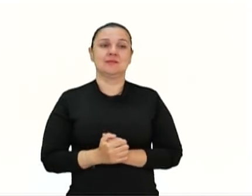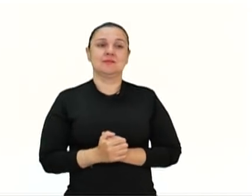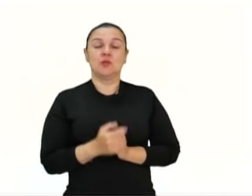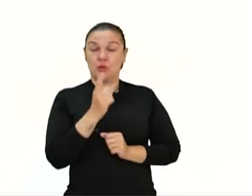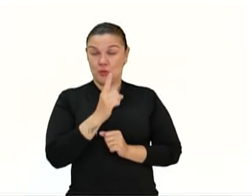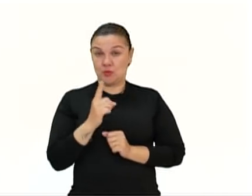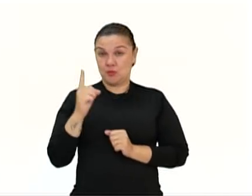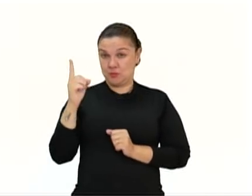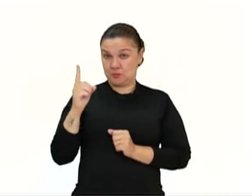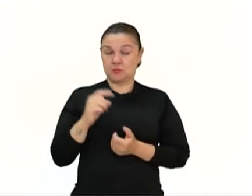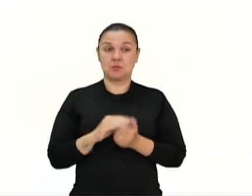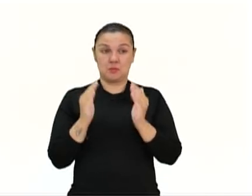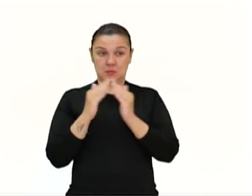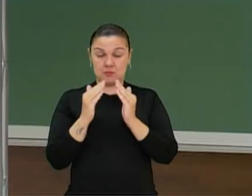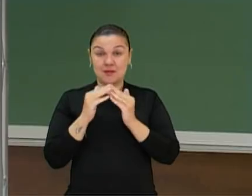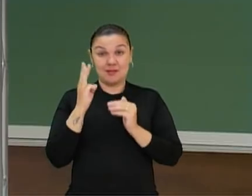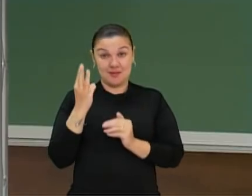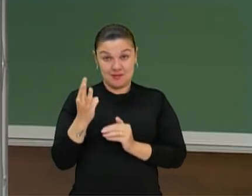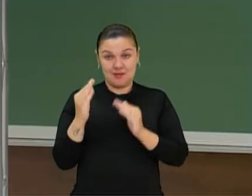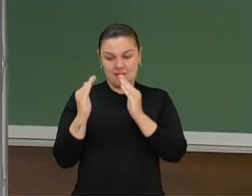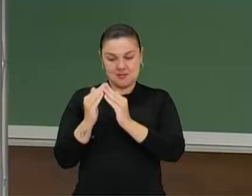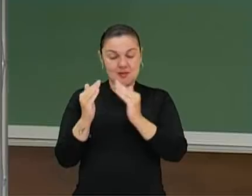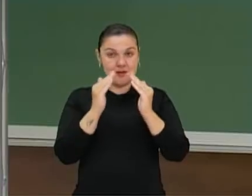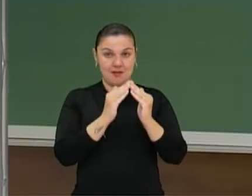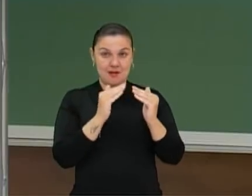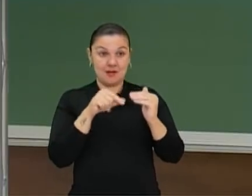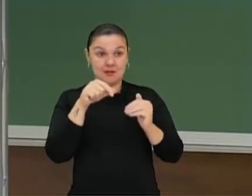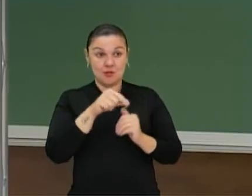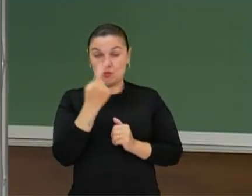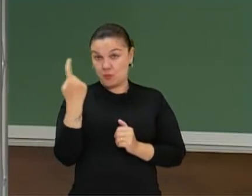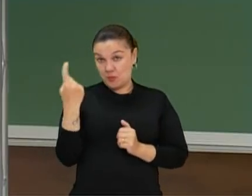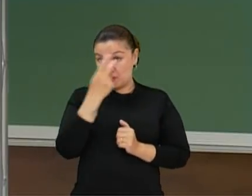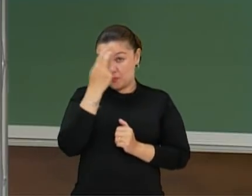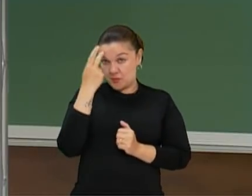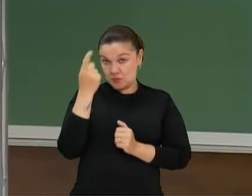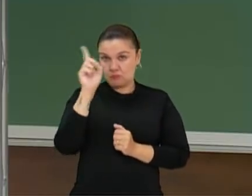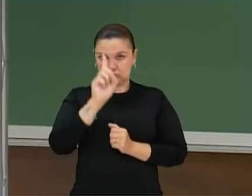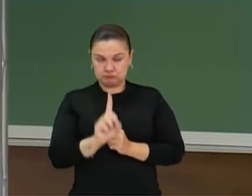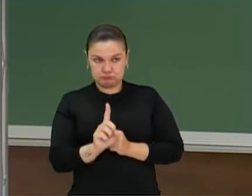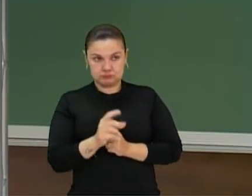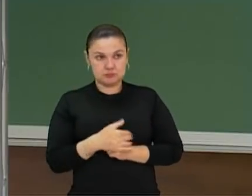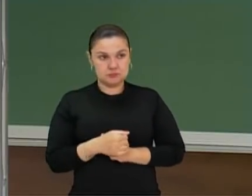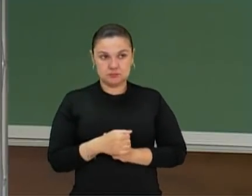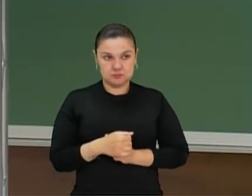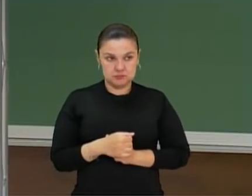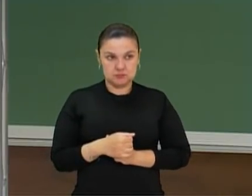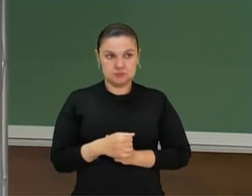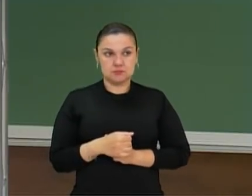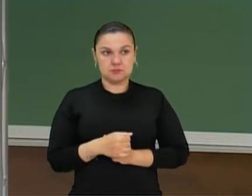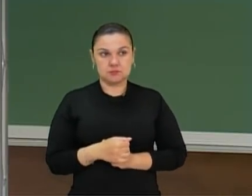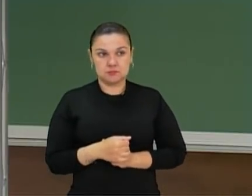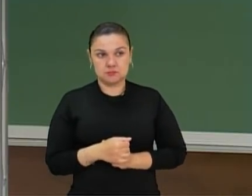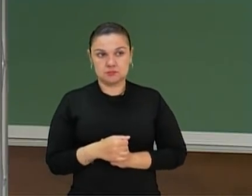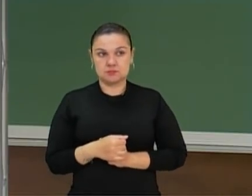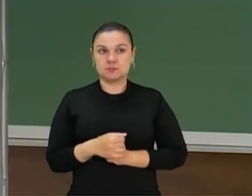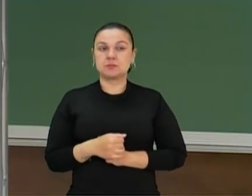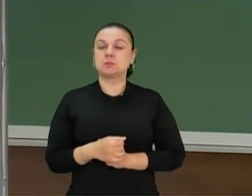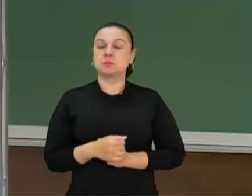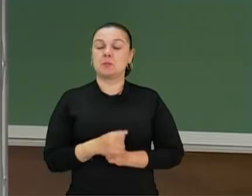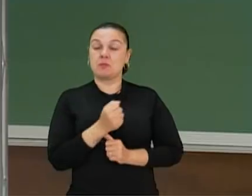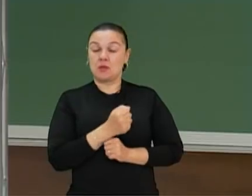um morador. Então, 3 residências desse condomínio tem um habitante só, quer dizer, tem uma pessoa só morando, só a dona da casa